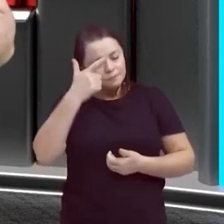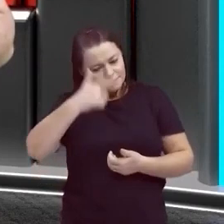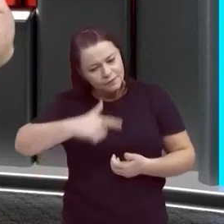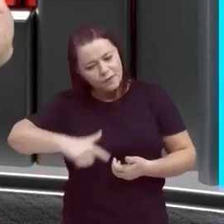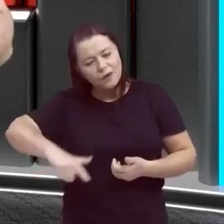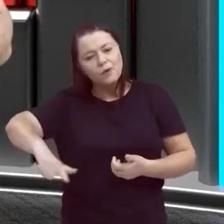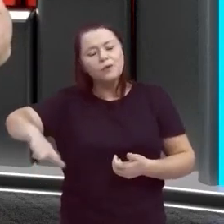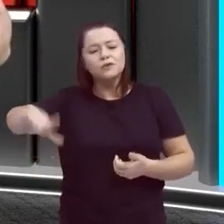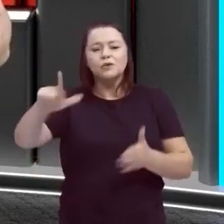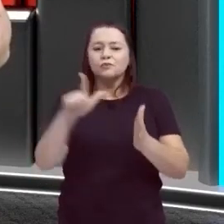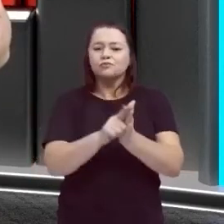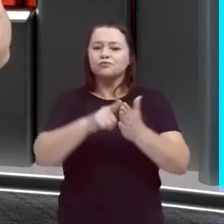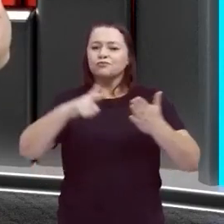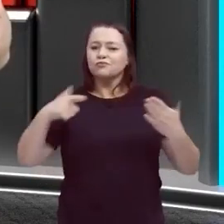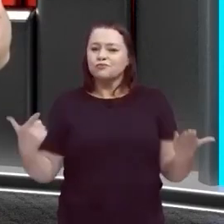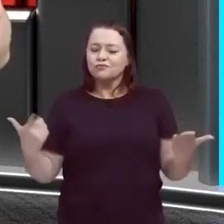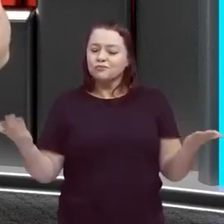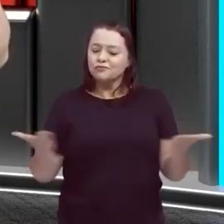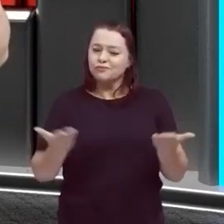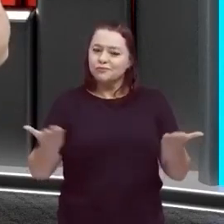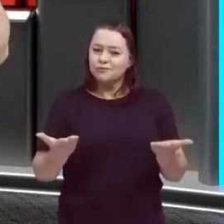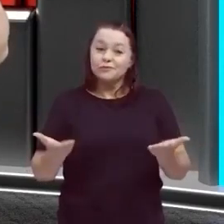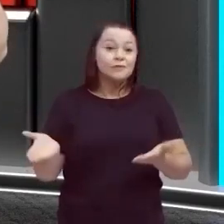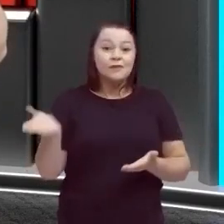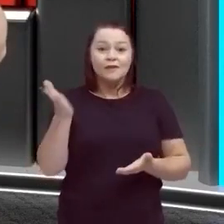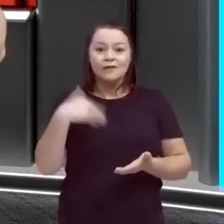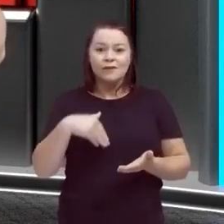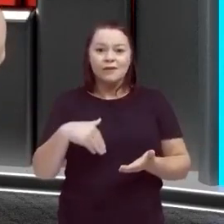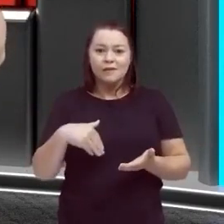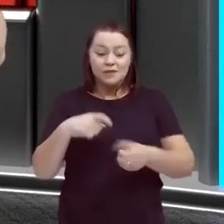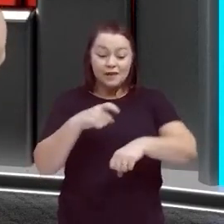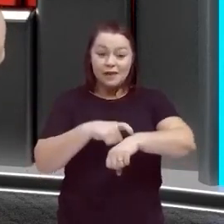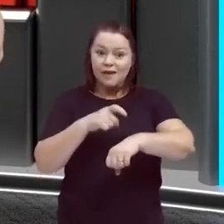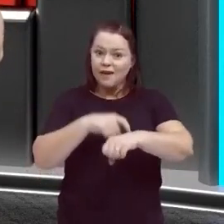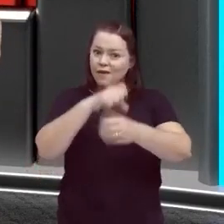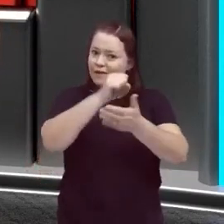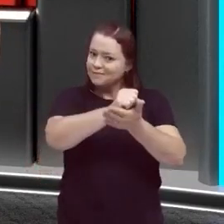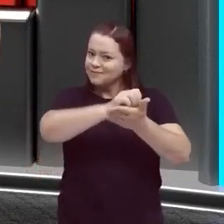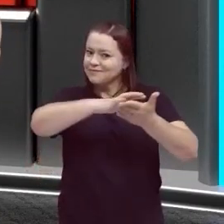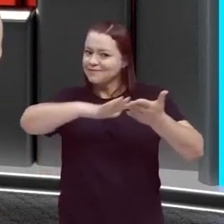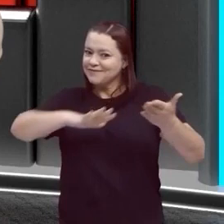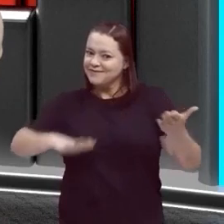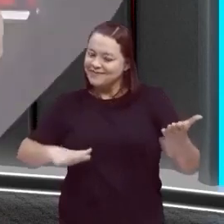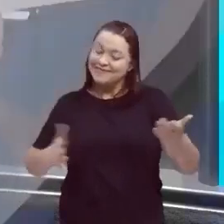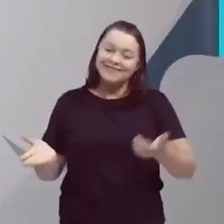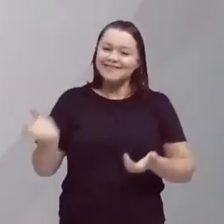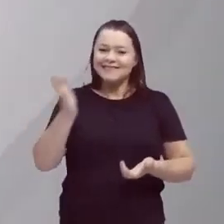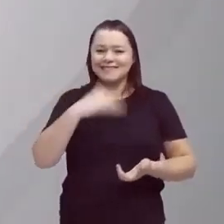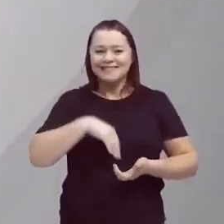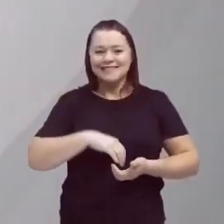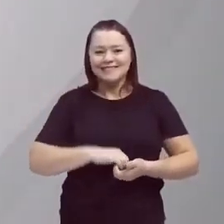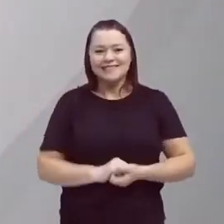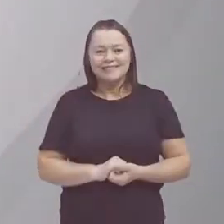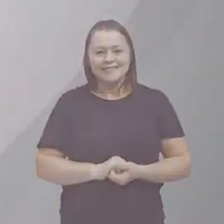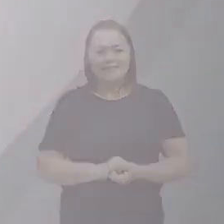nosso jornal de hoje, vamos agora que é hora de exercitar. Chegou a hora do nosso exercitando.